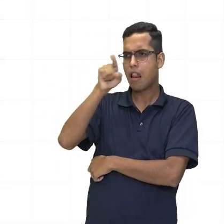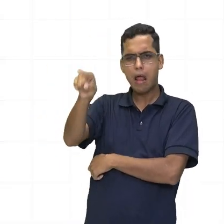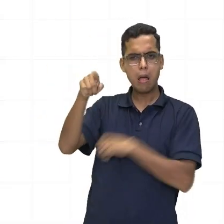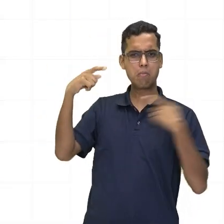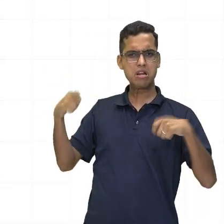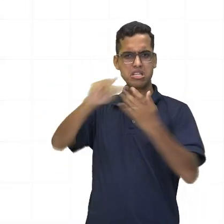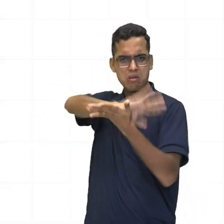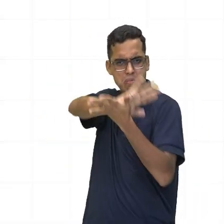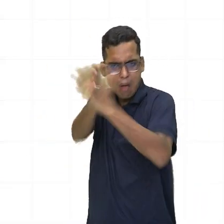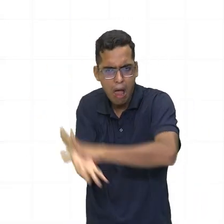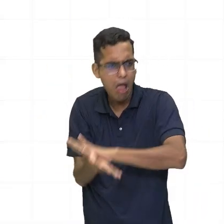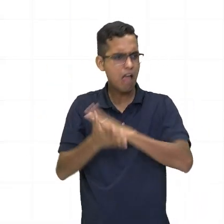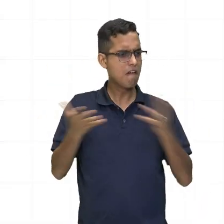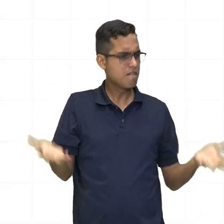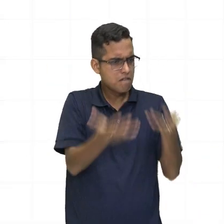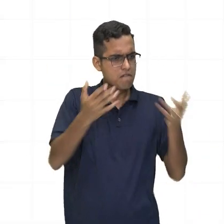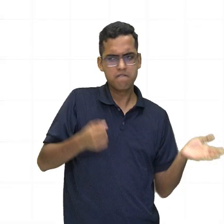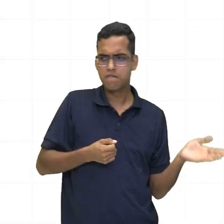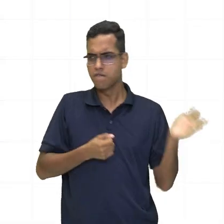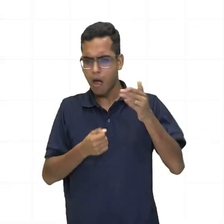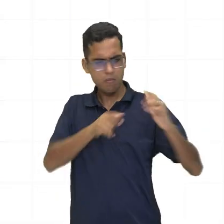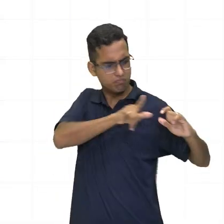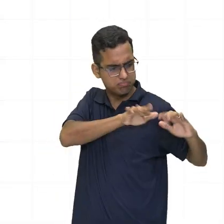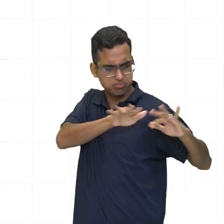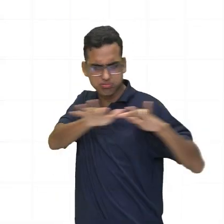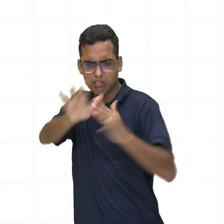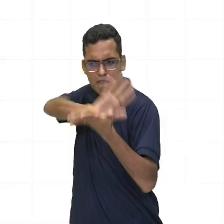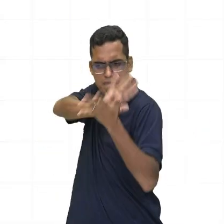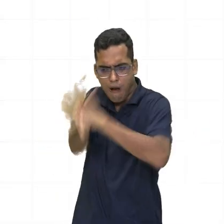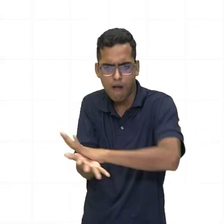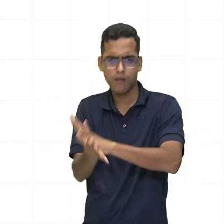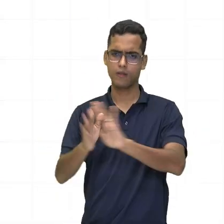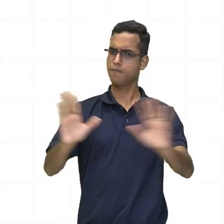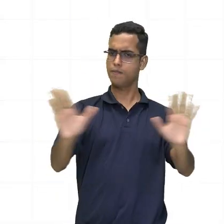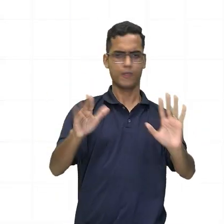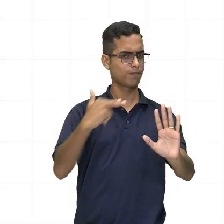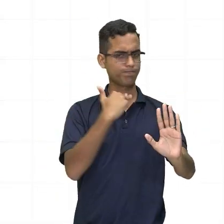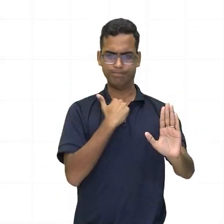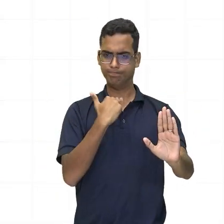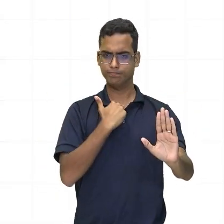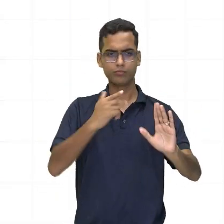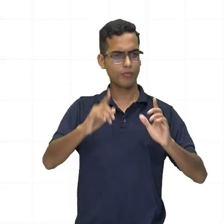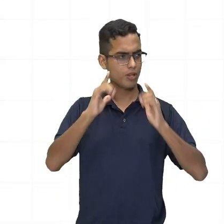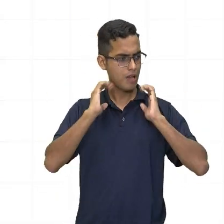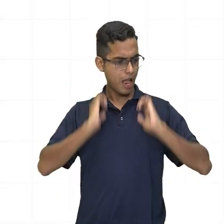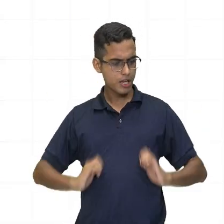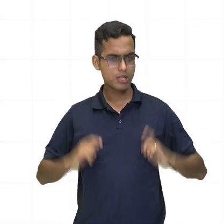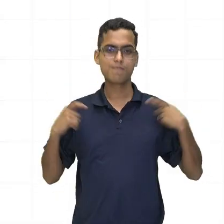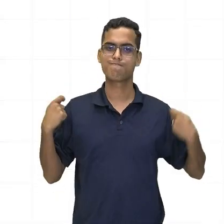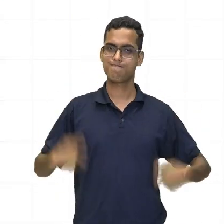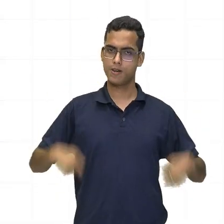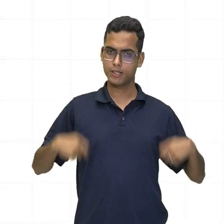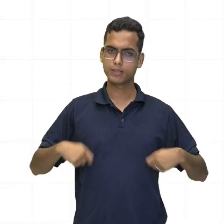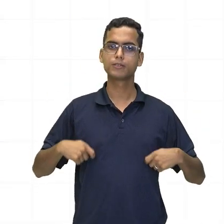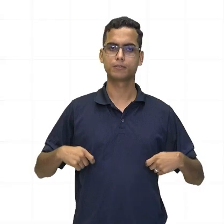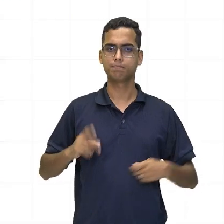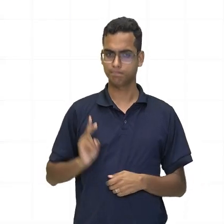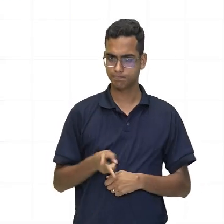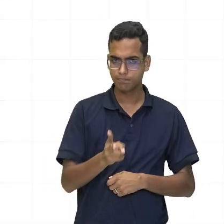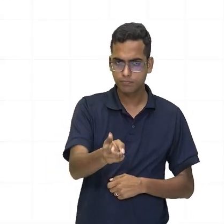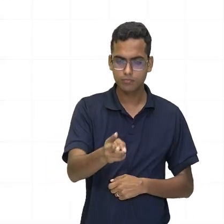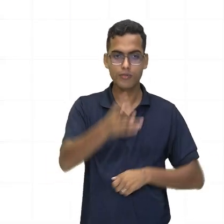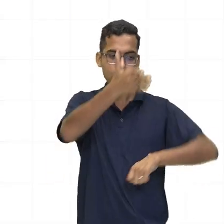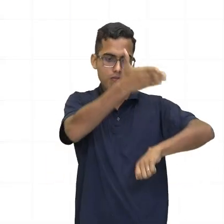destruída. Isso não é liderança religiosa, isso não é papel do líder religioso. Incentivar a praticar o